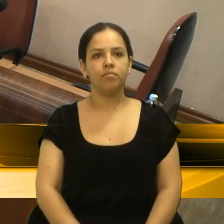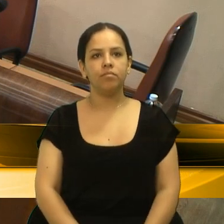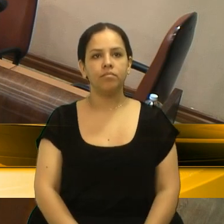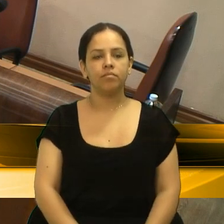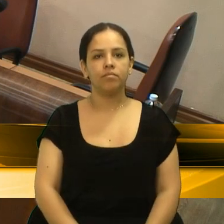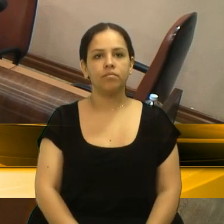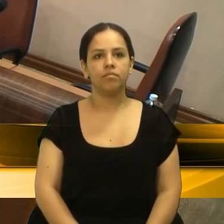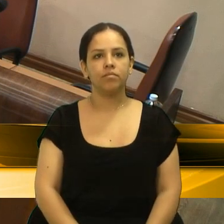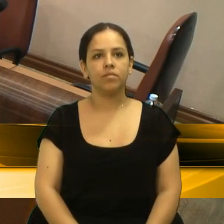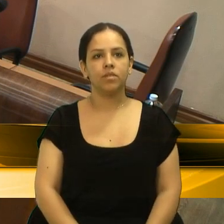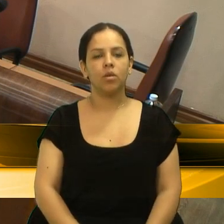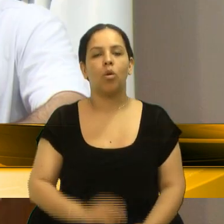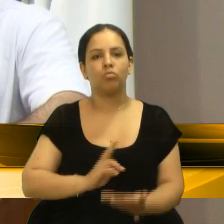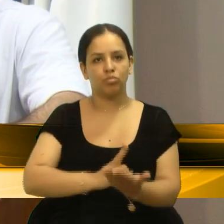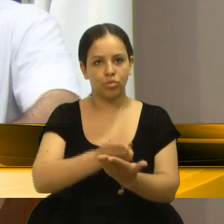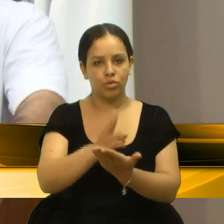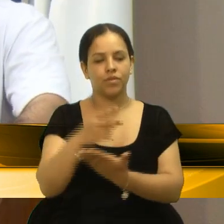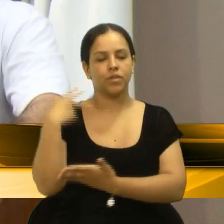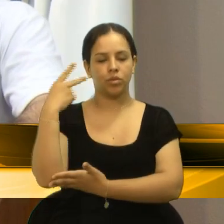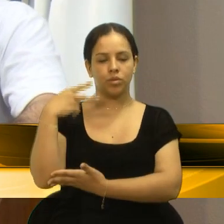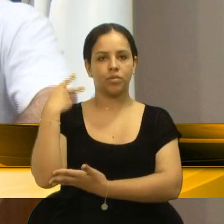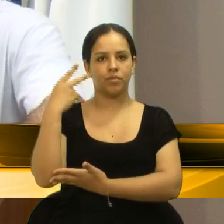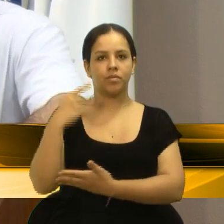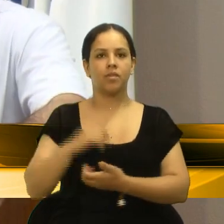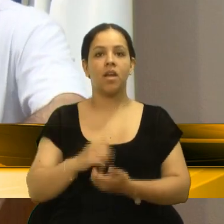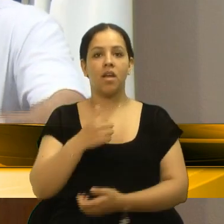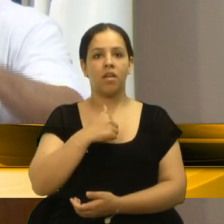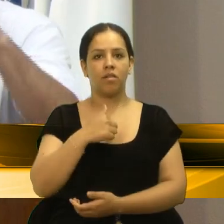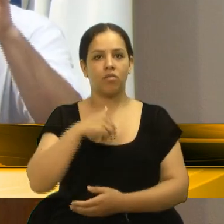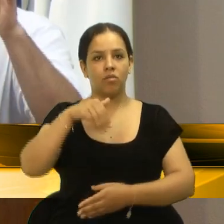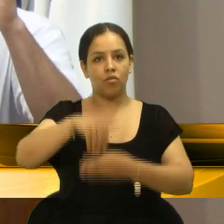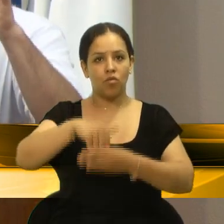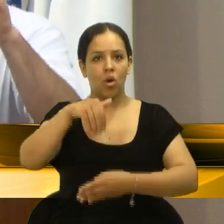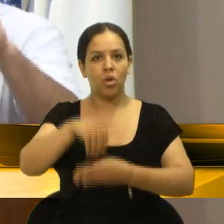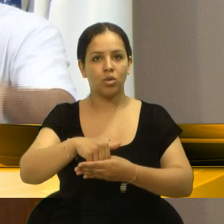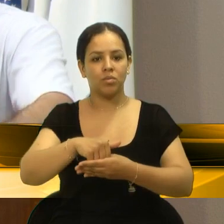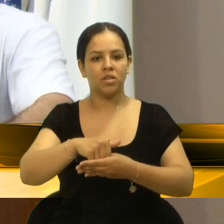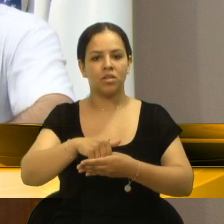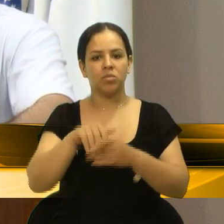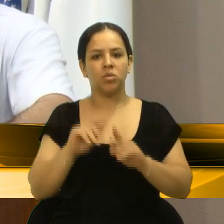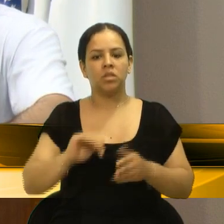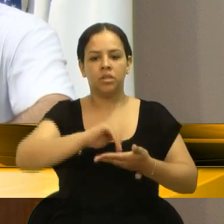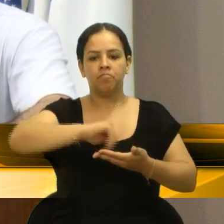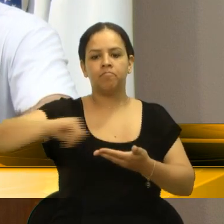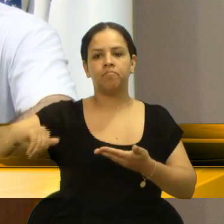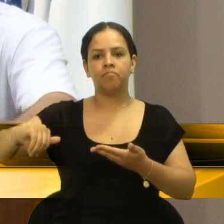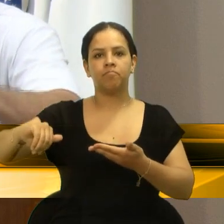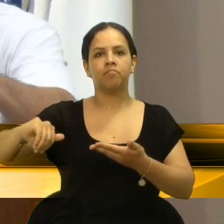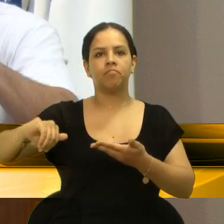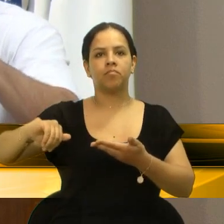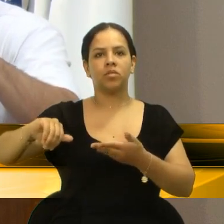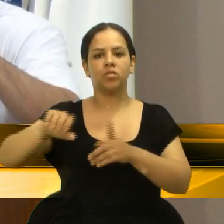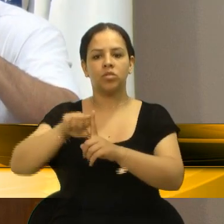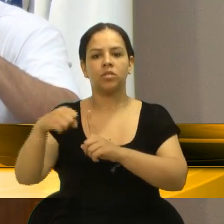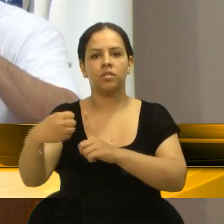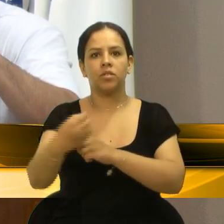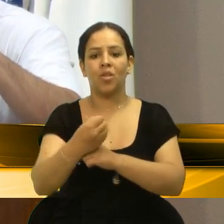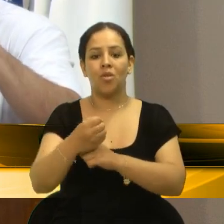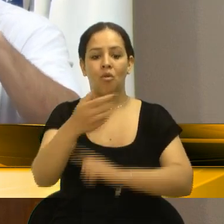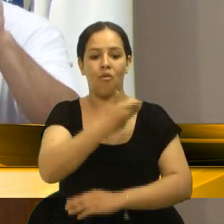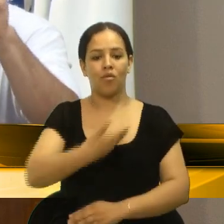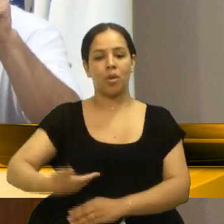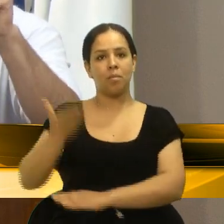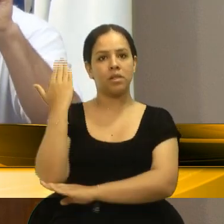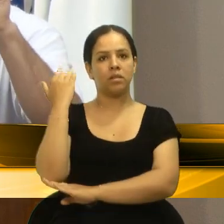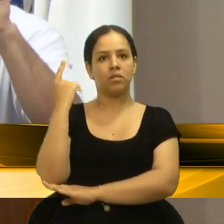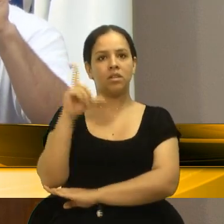Vereador Rafael. Eu voto, presidente, pelos excluídos das instituições sociais que nos governos anteriores tinham